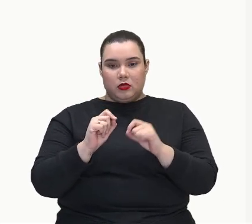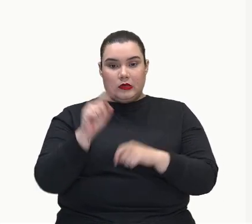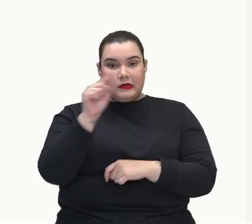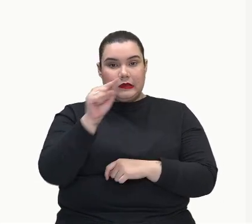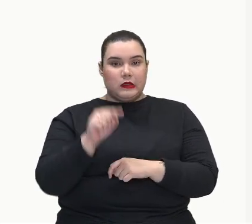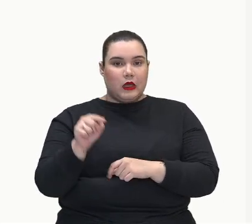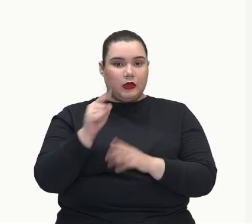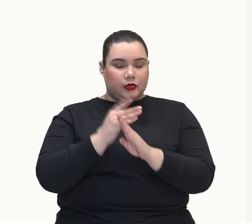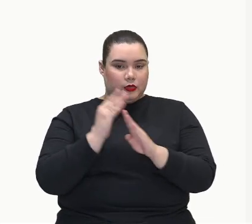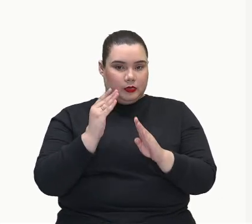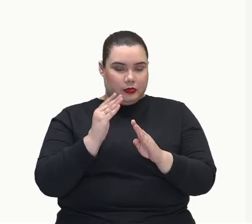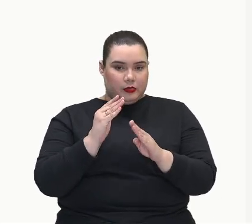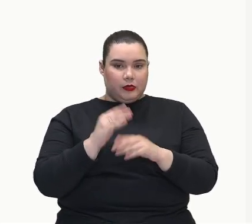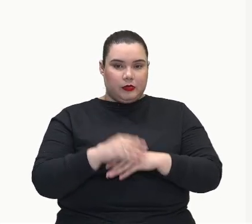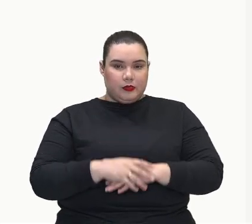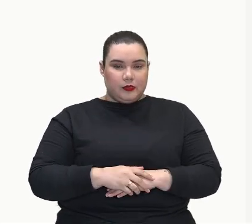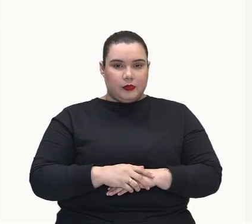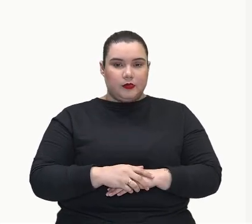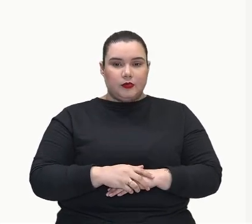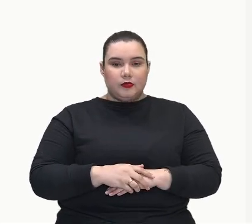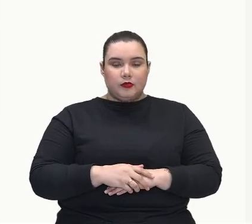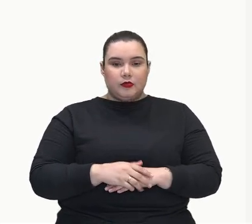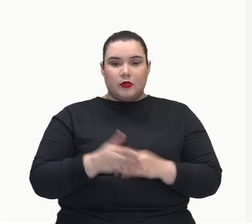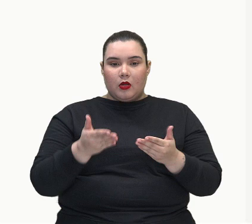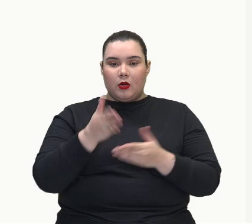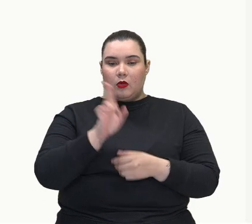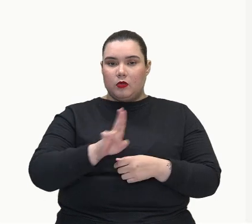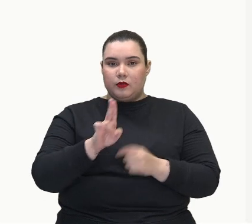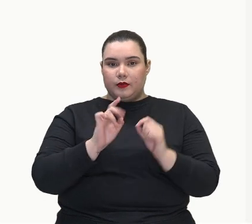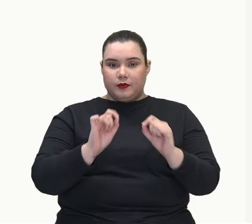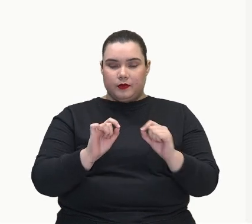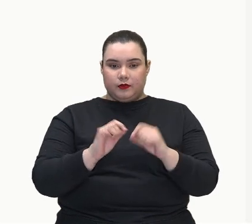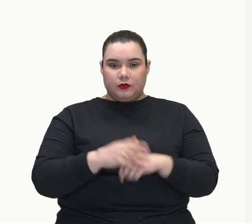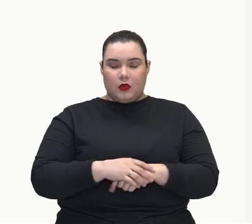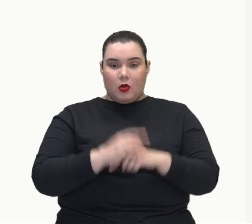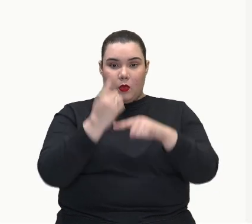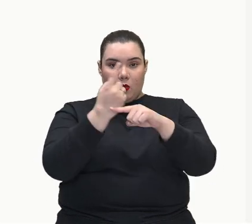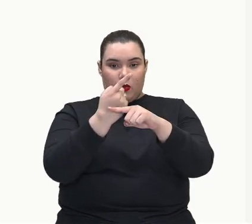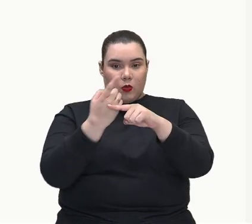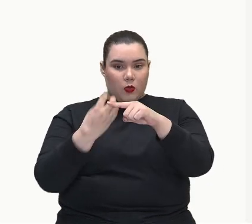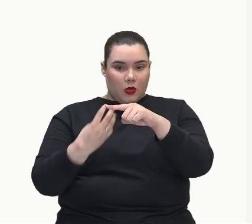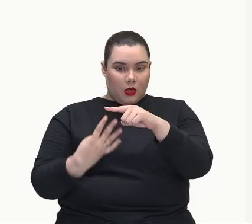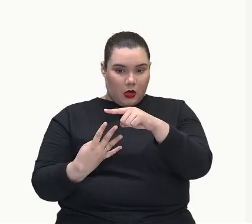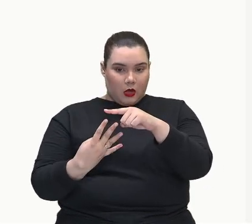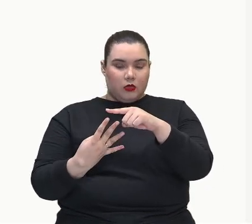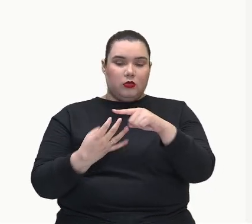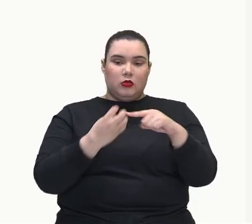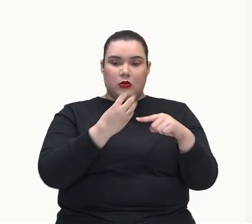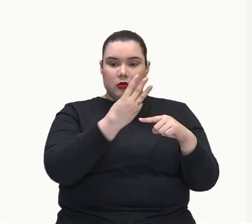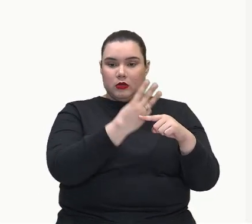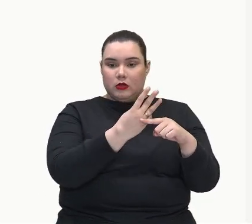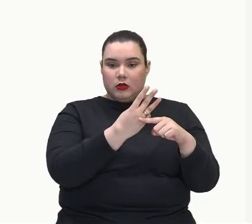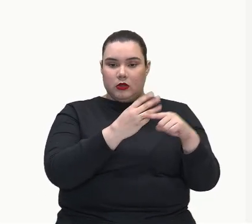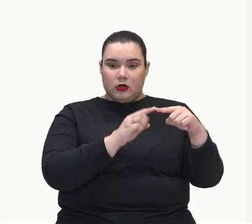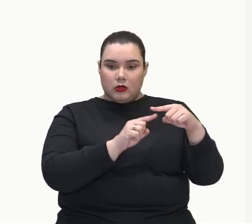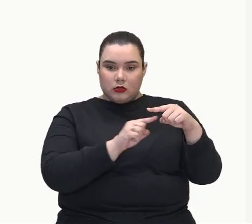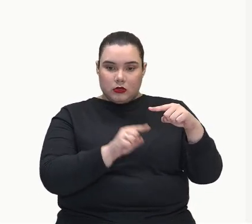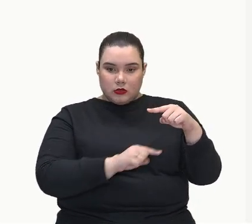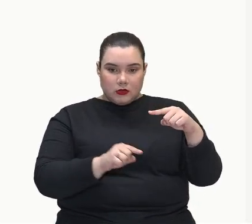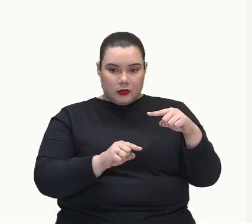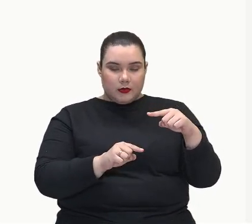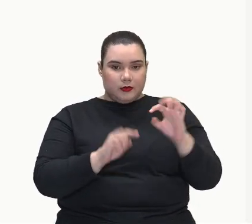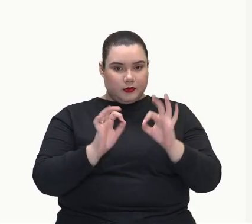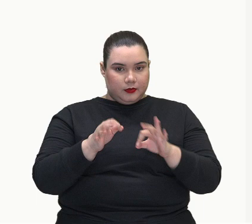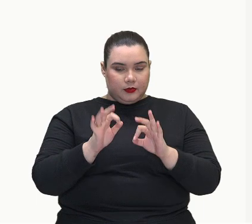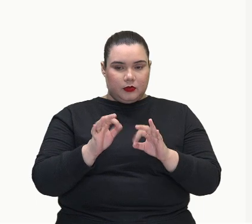z. E a gente vai usar aqui, ó, 1 sobre 4 igual a 3 sobre z. E